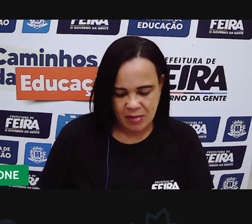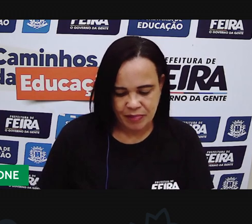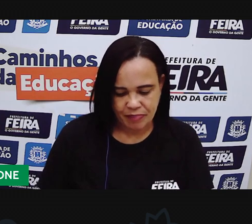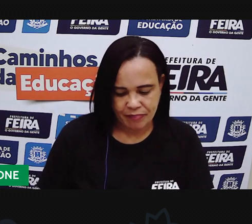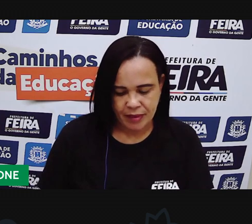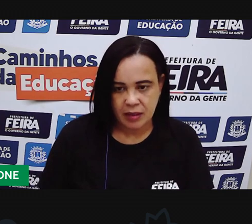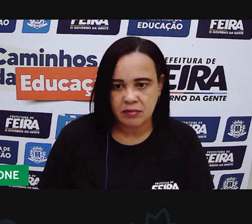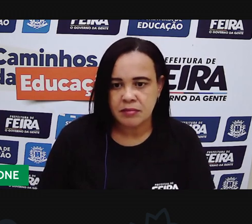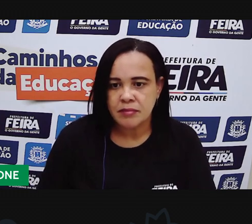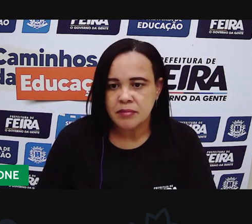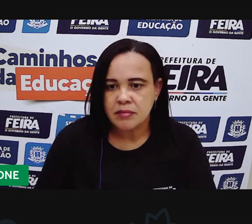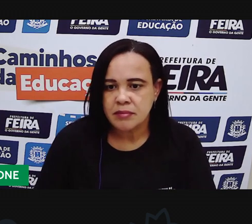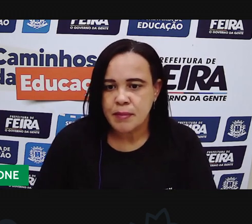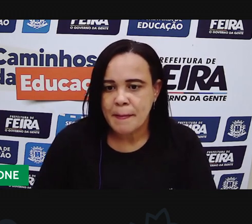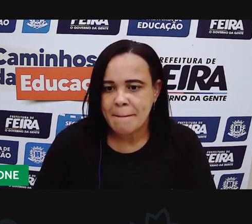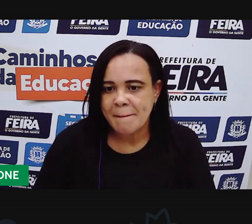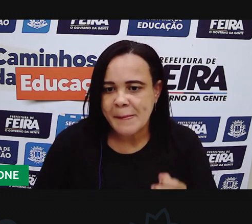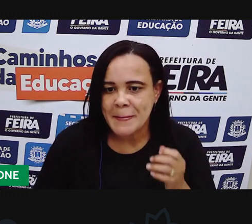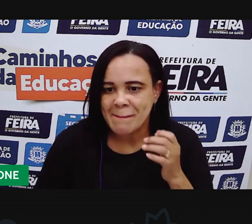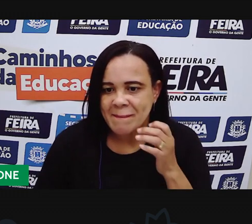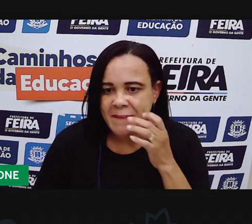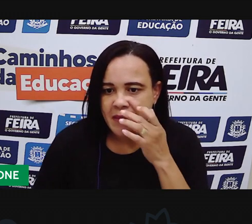porque...